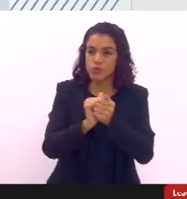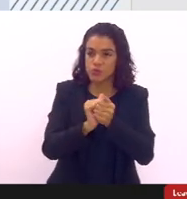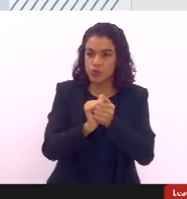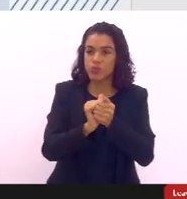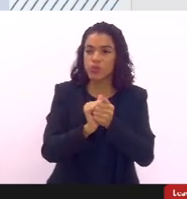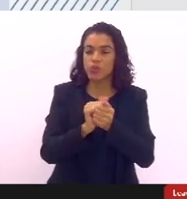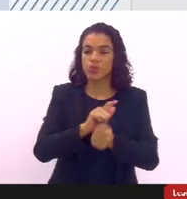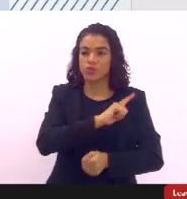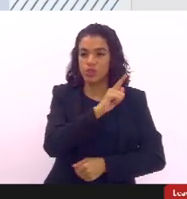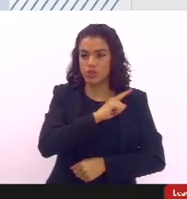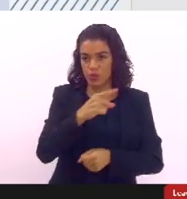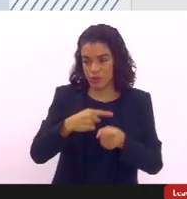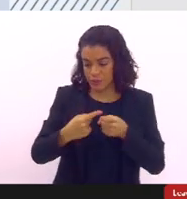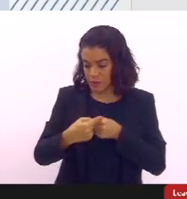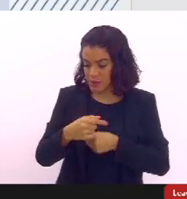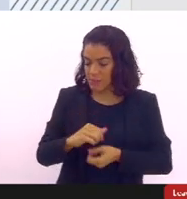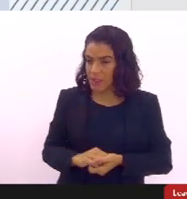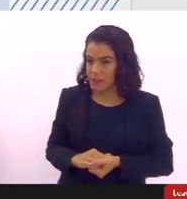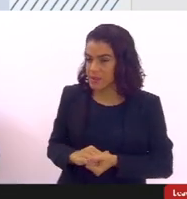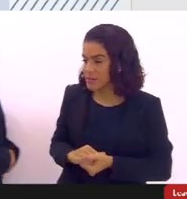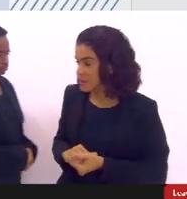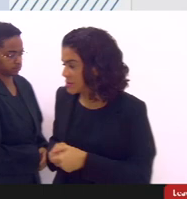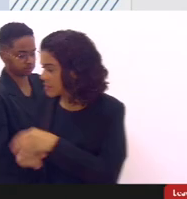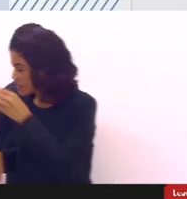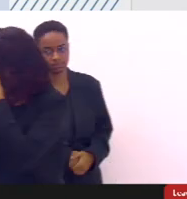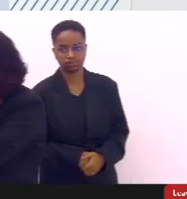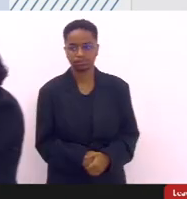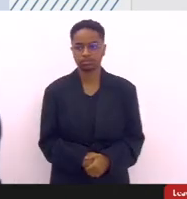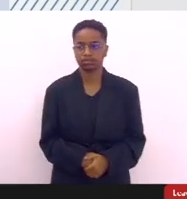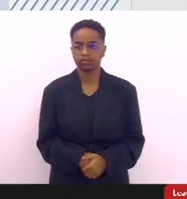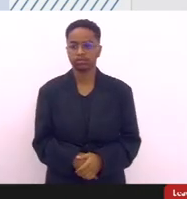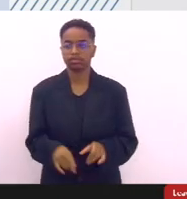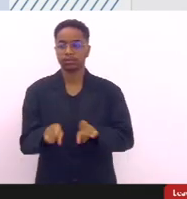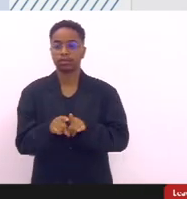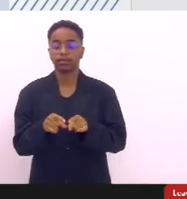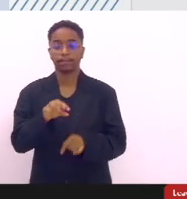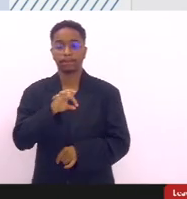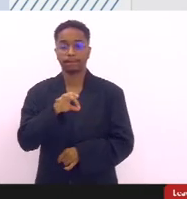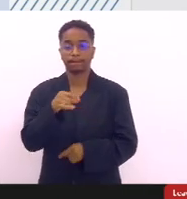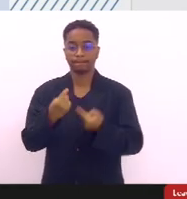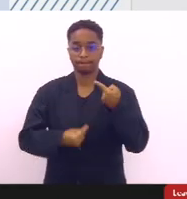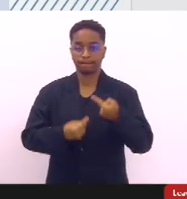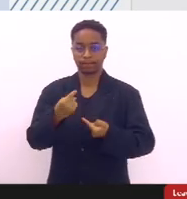com os gestores municipais. O contexto dessa política é sempre